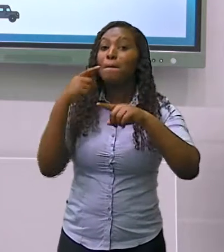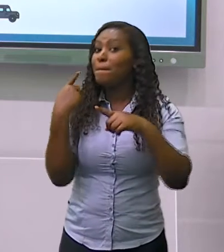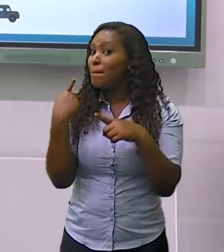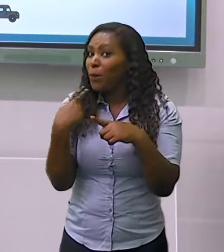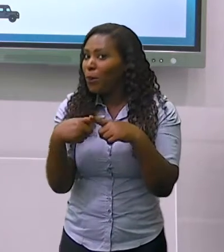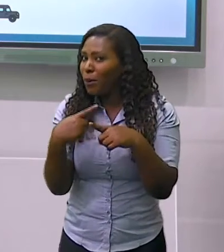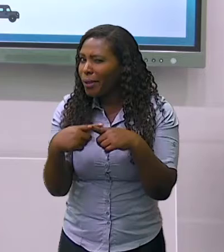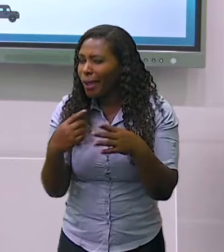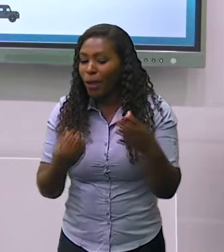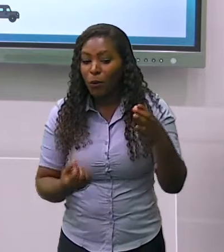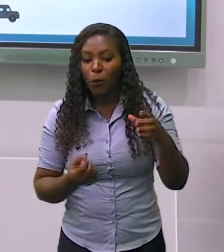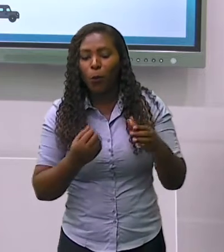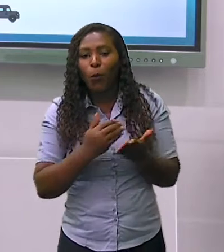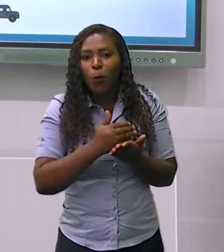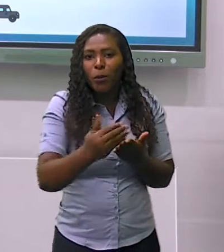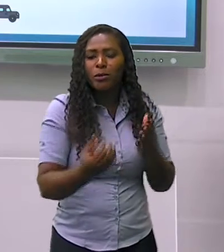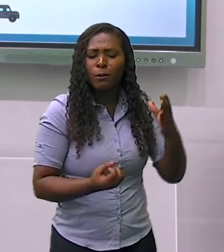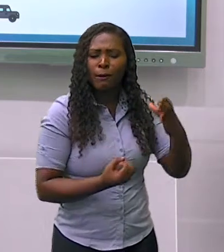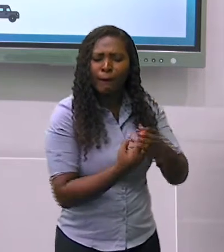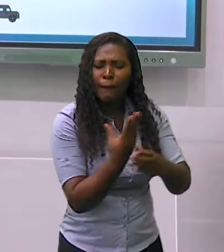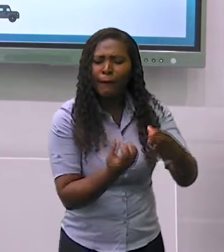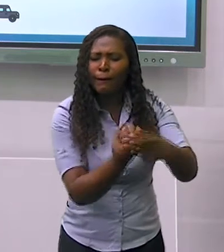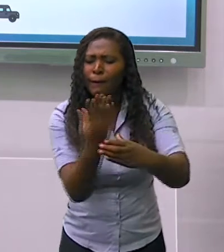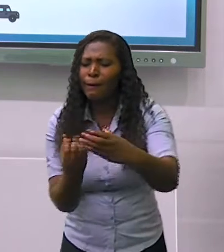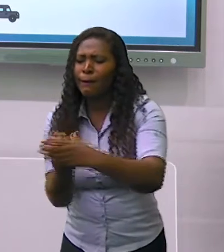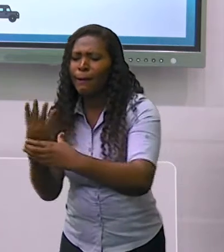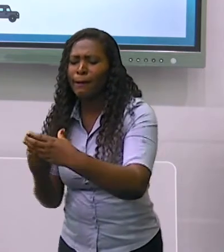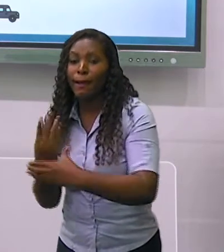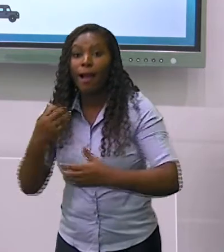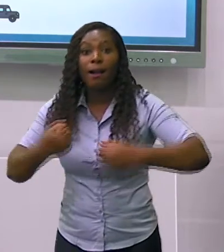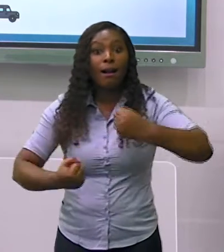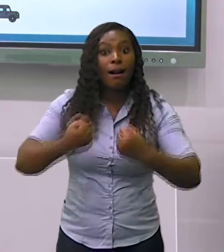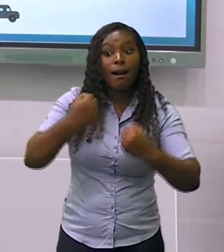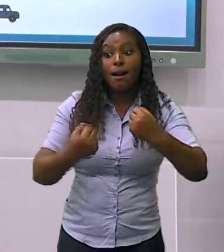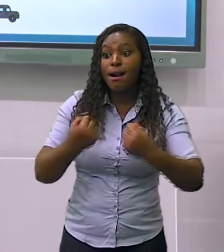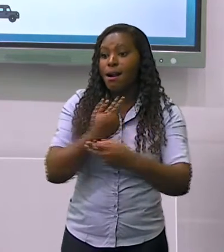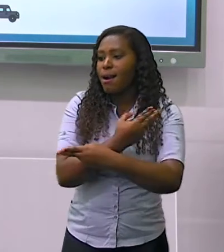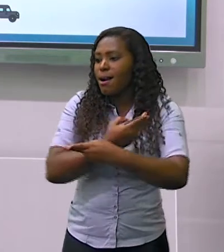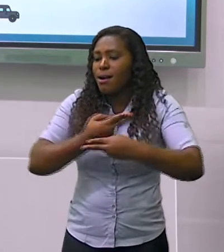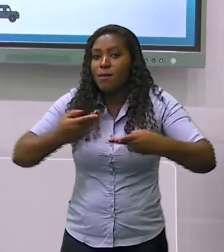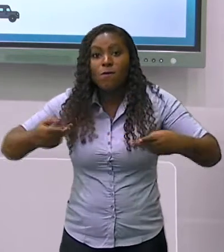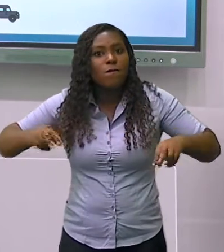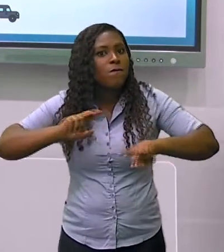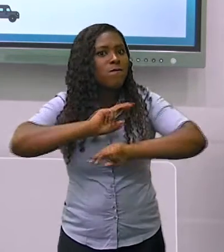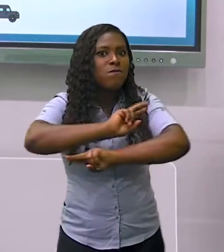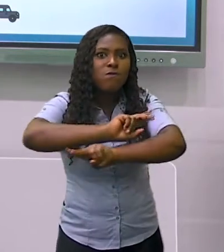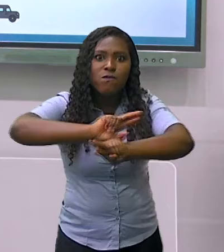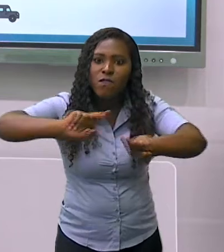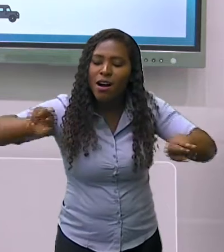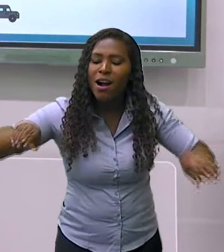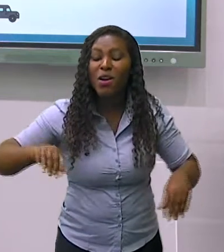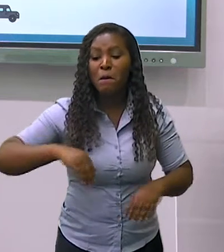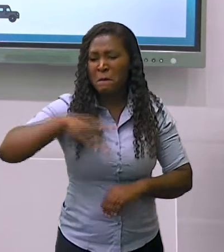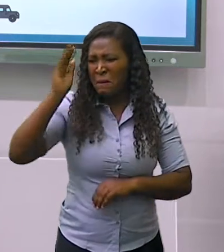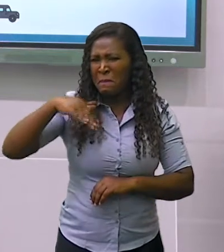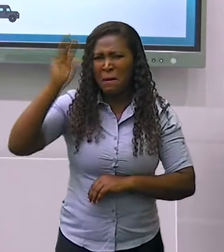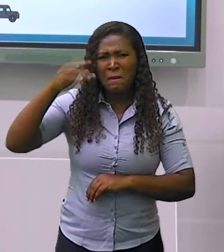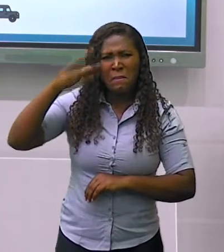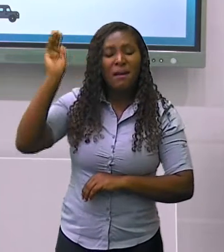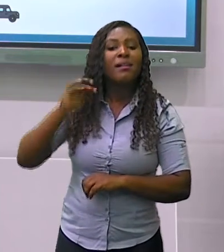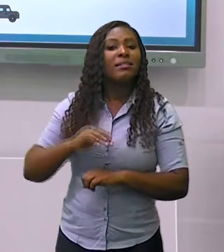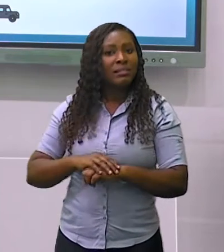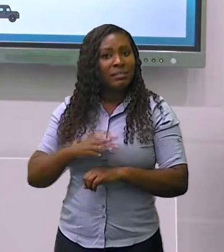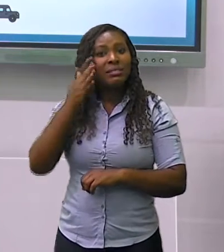mercado automobilístico, ou seja, a produção de automóveis que já estava